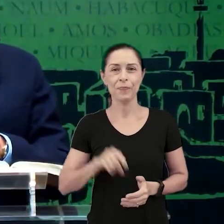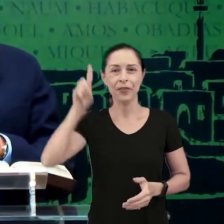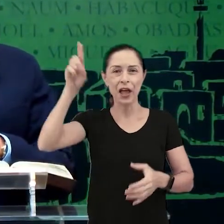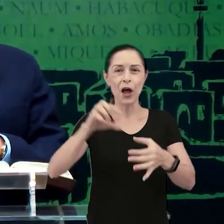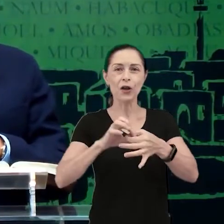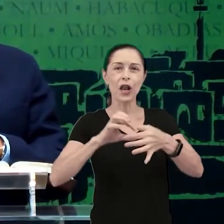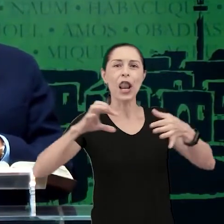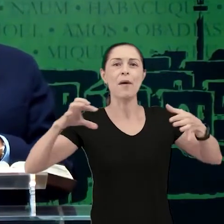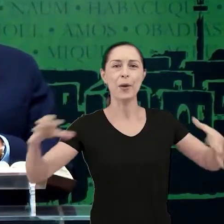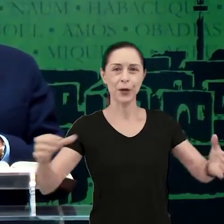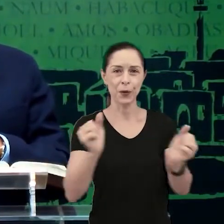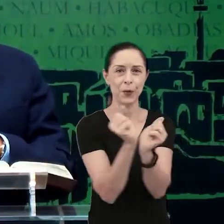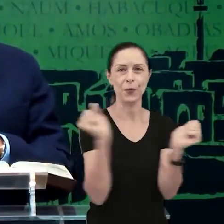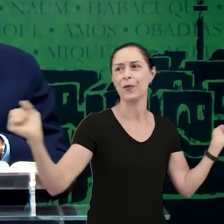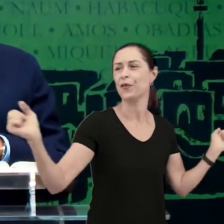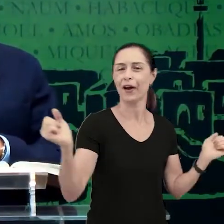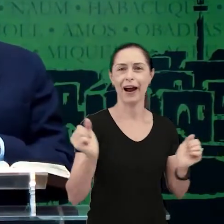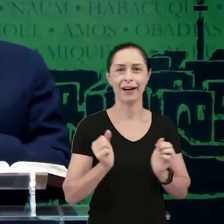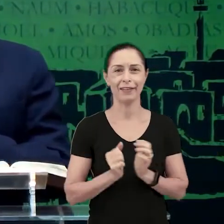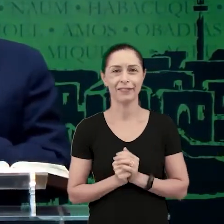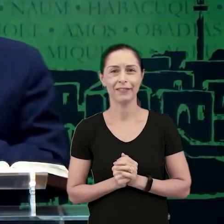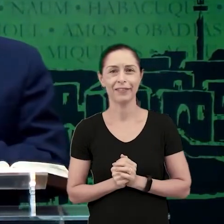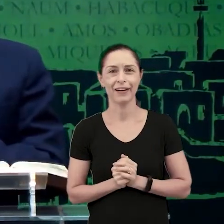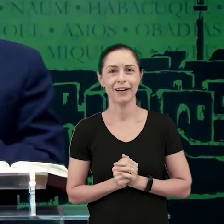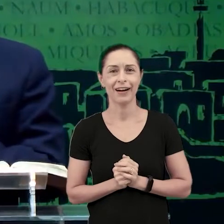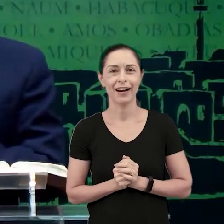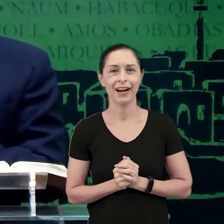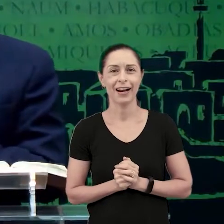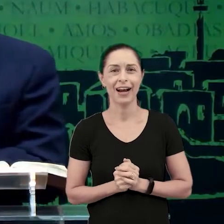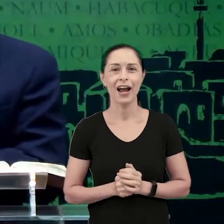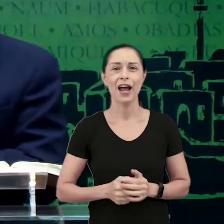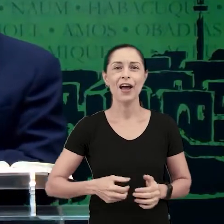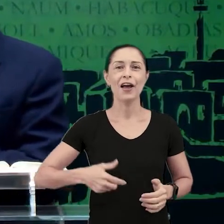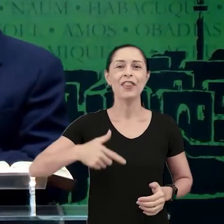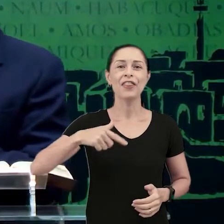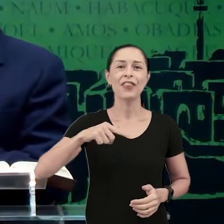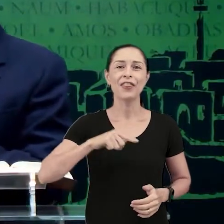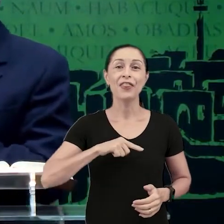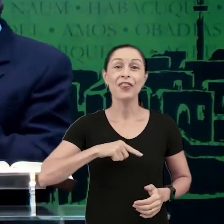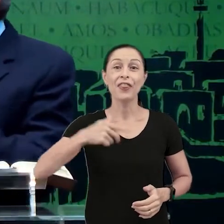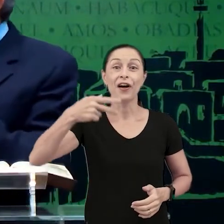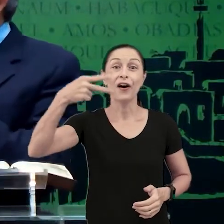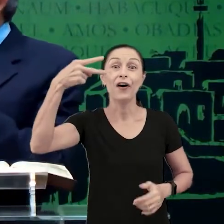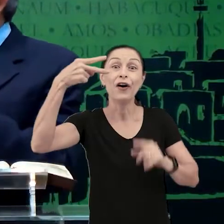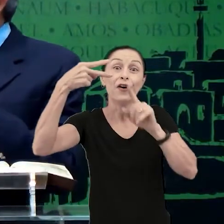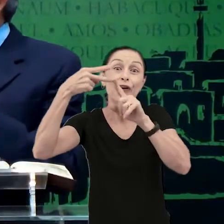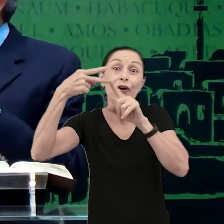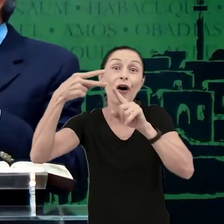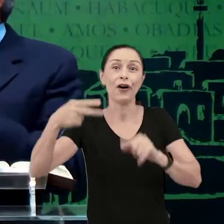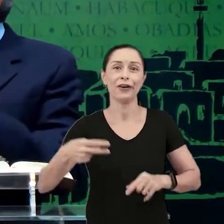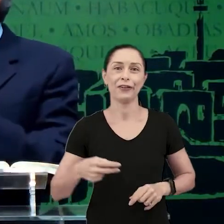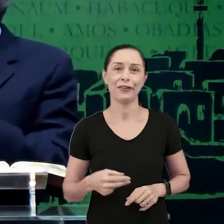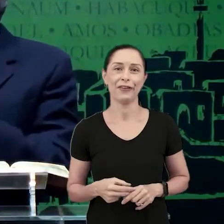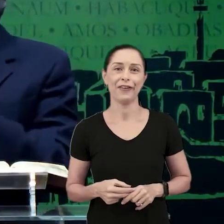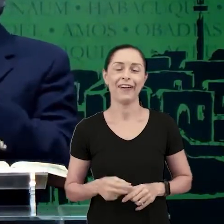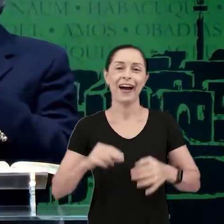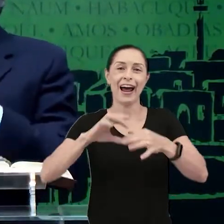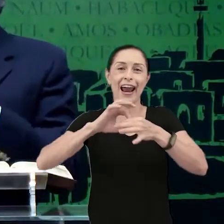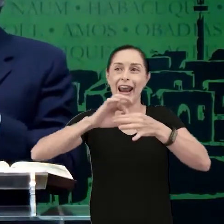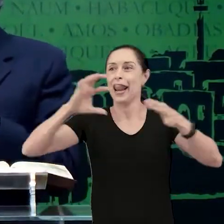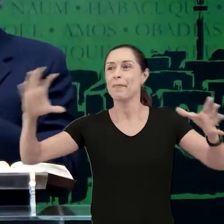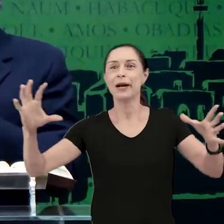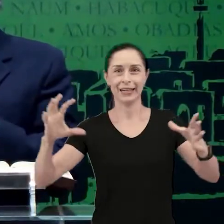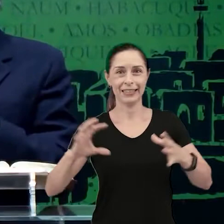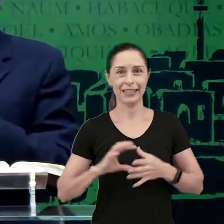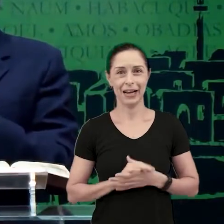da amarga escravidão do Egito? Pois ele está dizendo: haverá um segundo êxodo. Do mesmo jeito que Deus tirou Israel